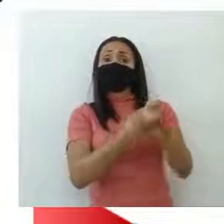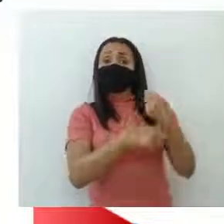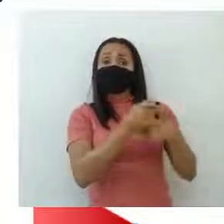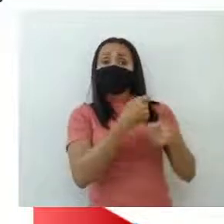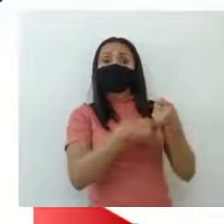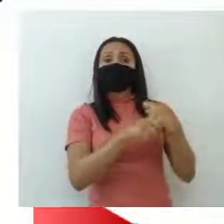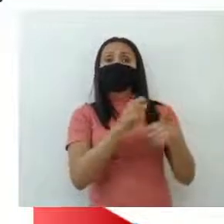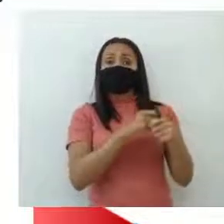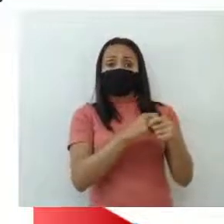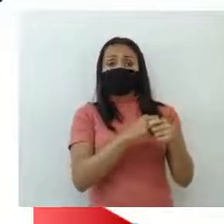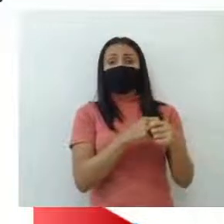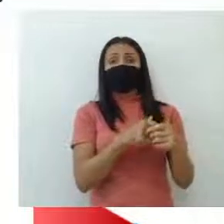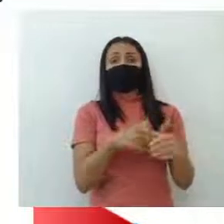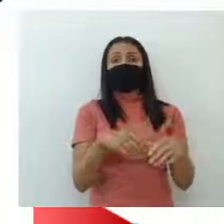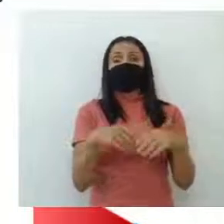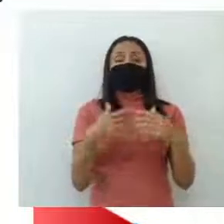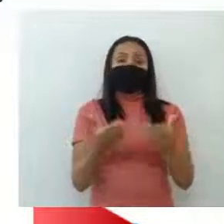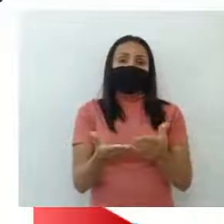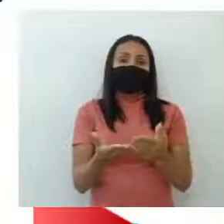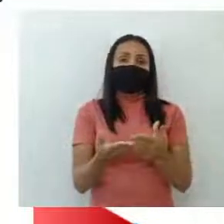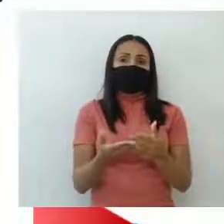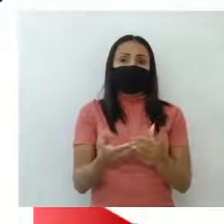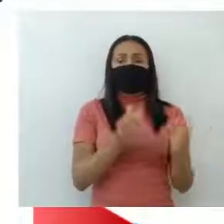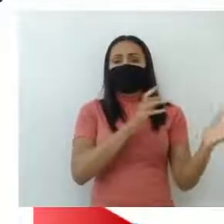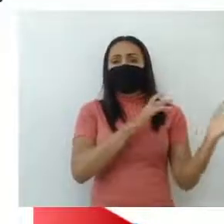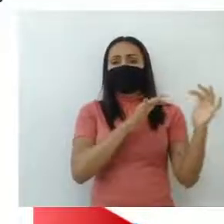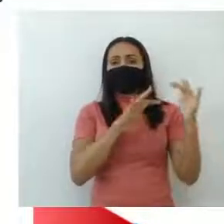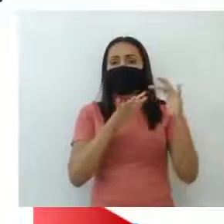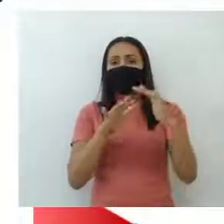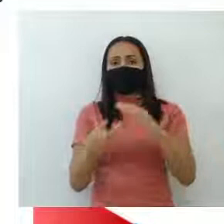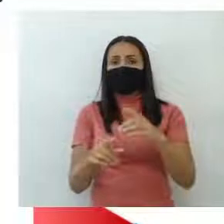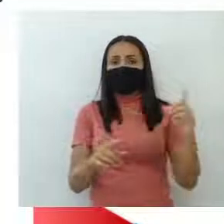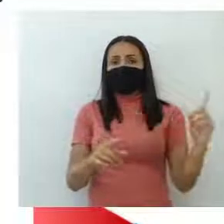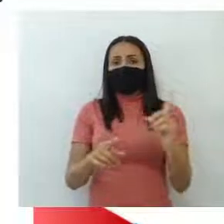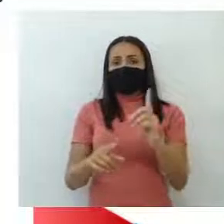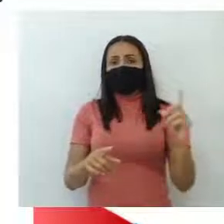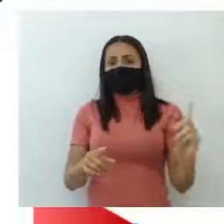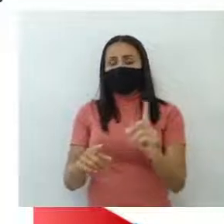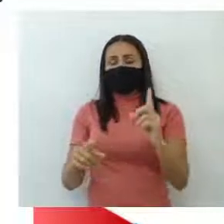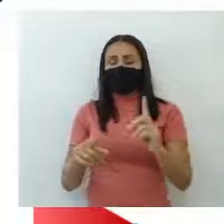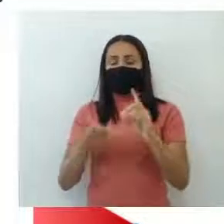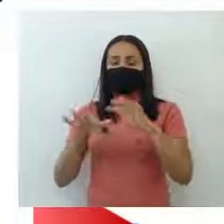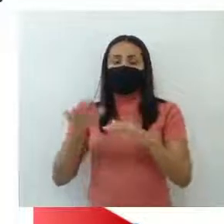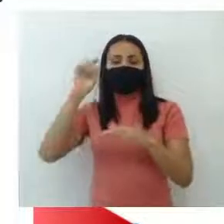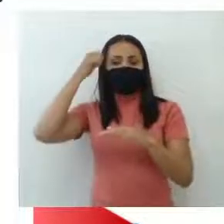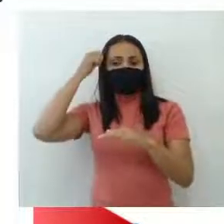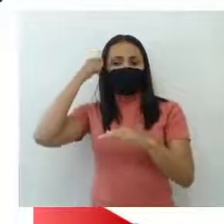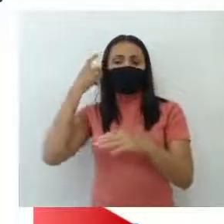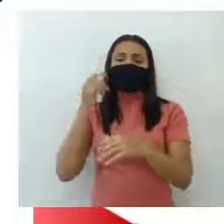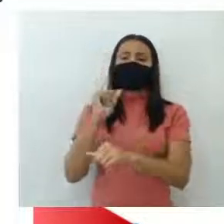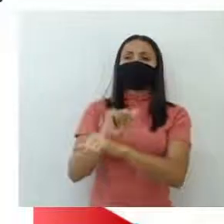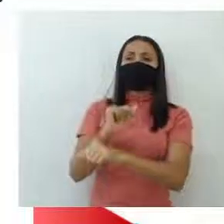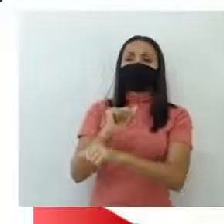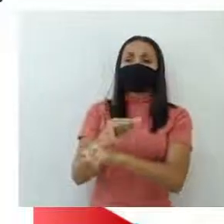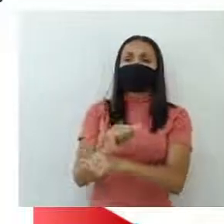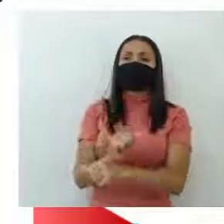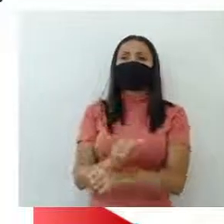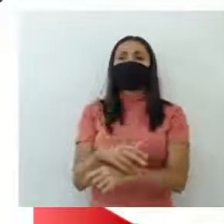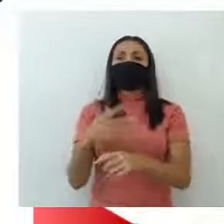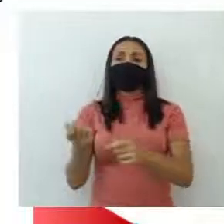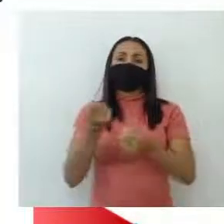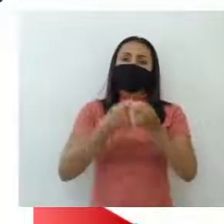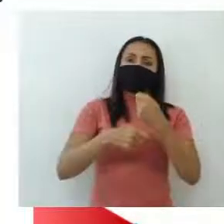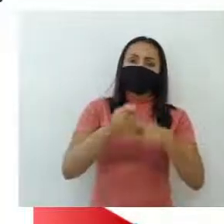havia os barracões que acomodavam os escravos que esperavam o momento de serem negociados. Então, quanto mais rápidas as